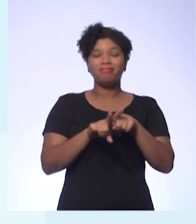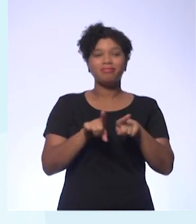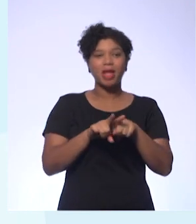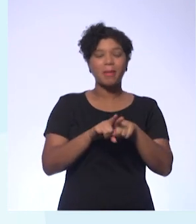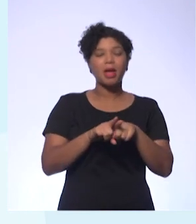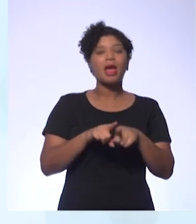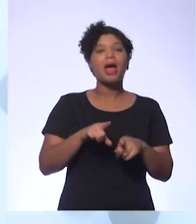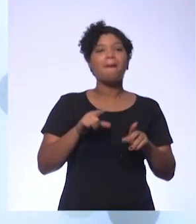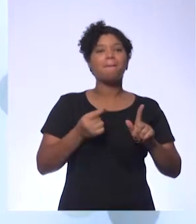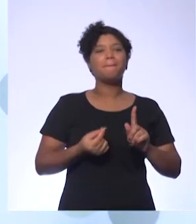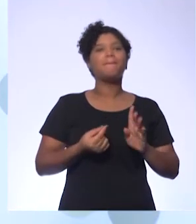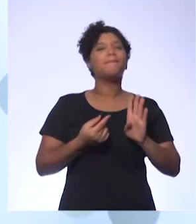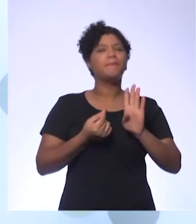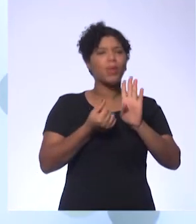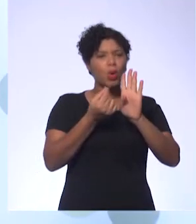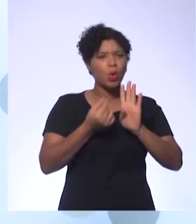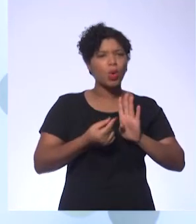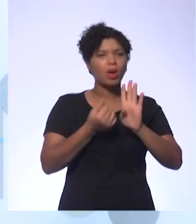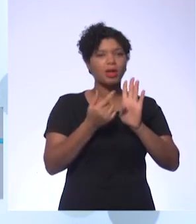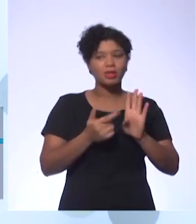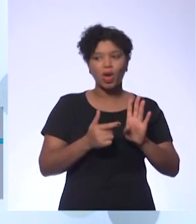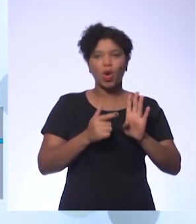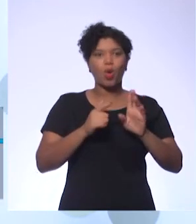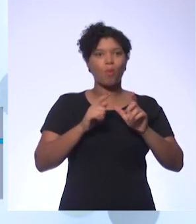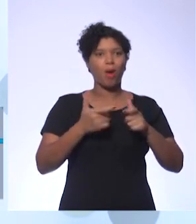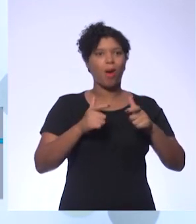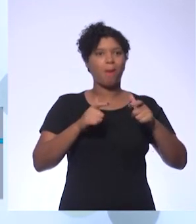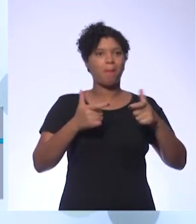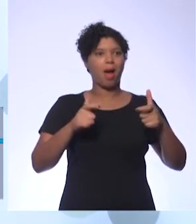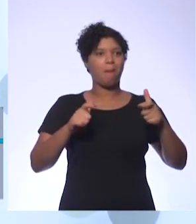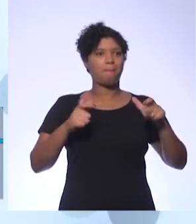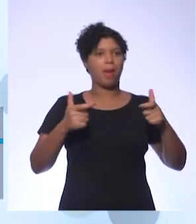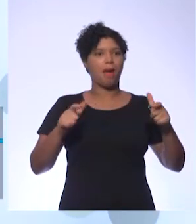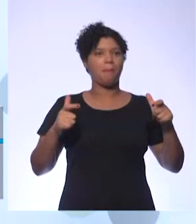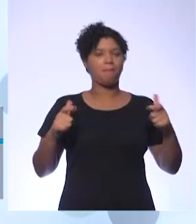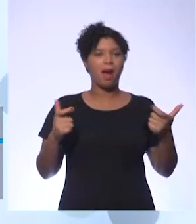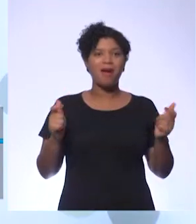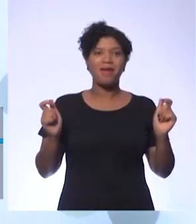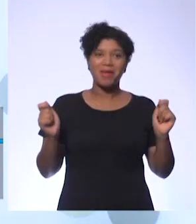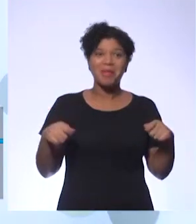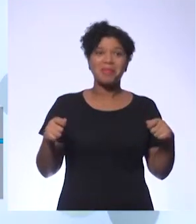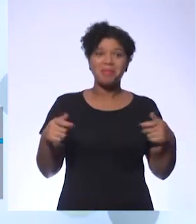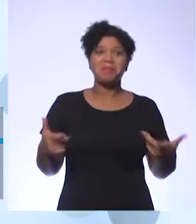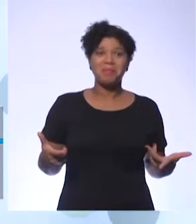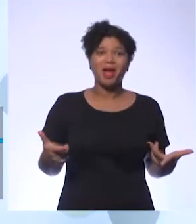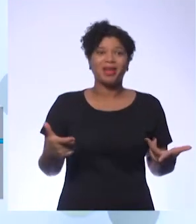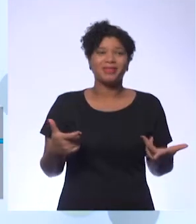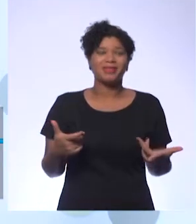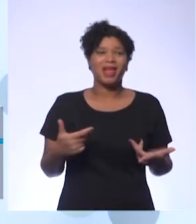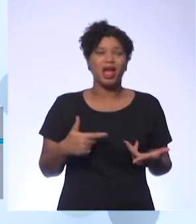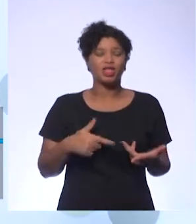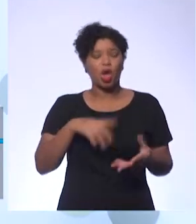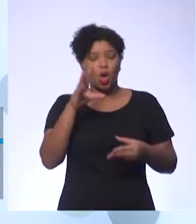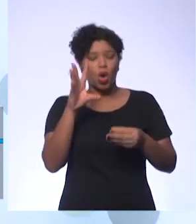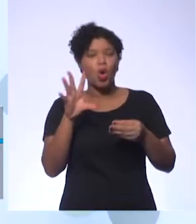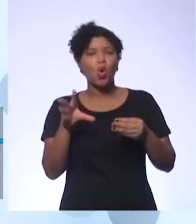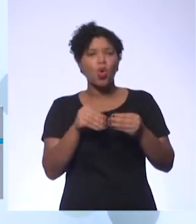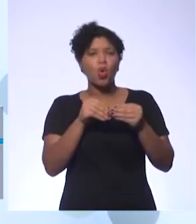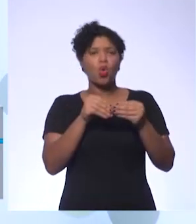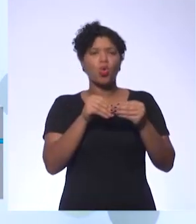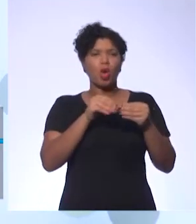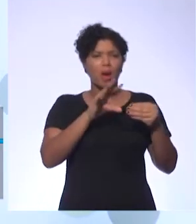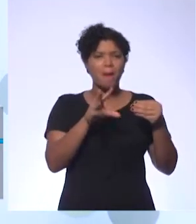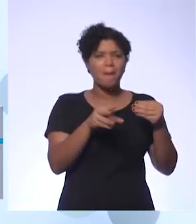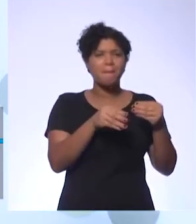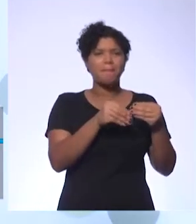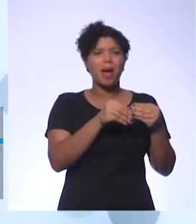ela de fato começa a ascender politicamente no cenário ali desse contexto da Europa, no momento